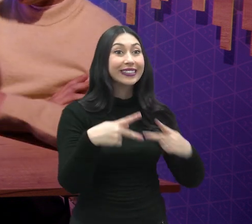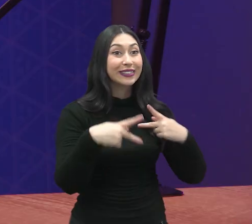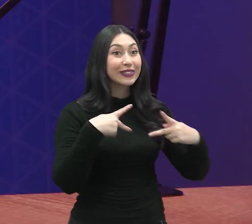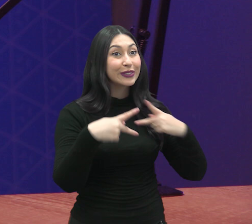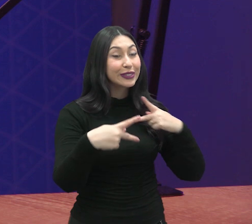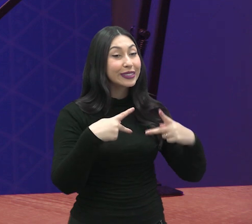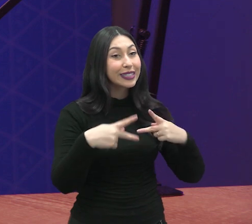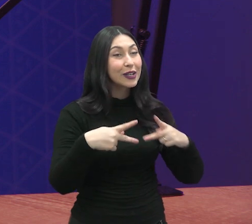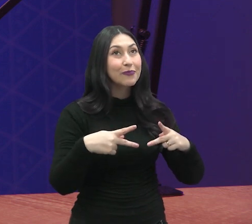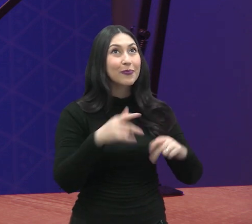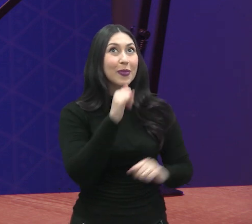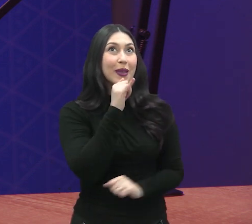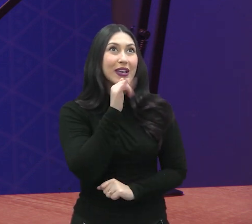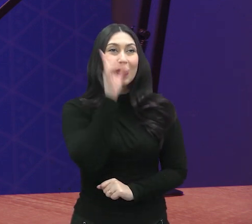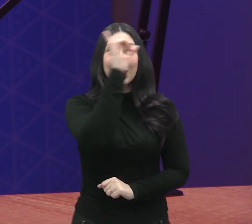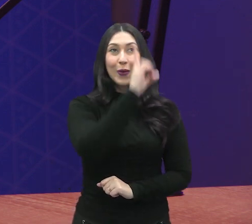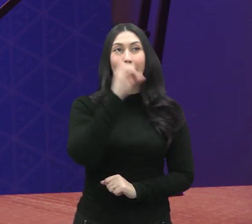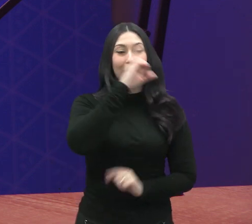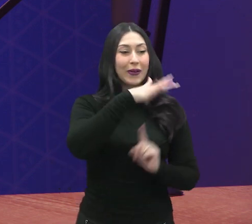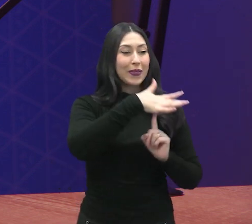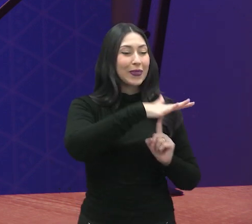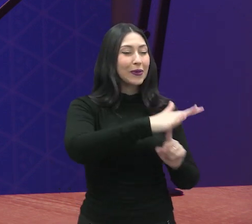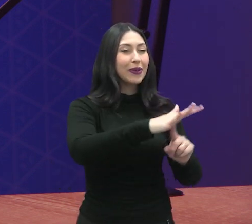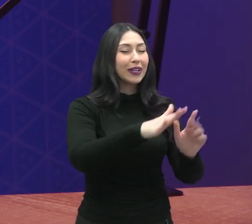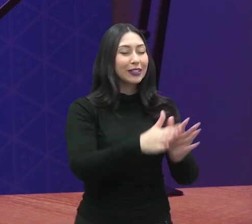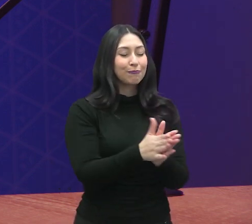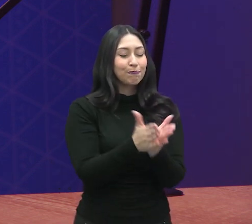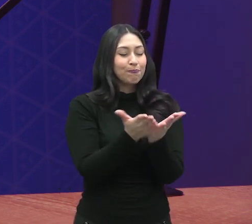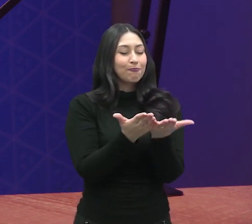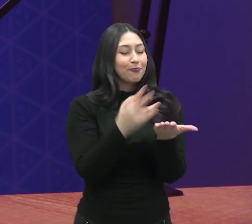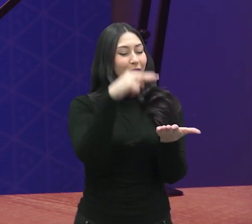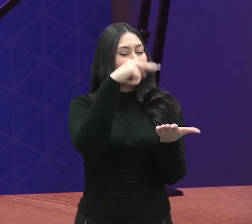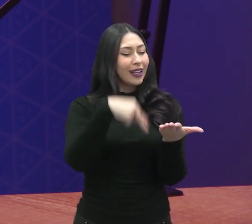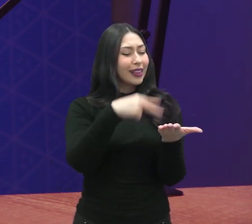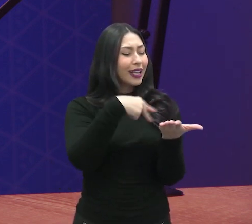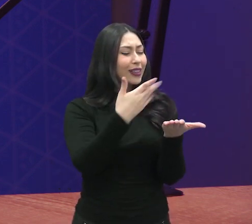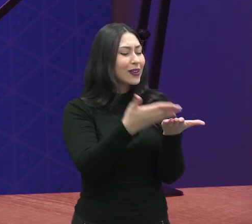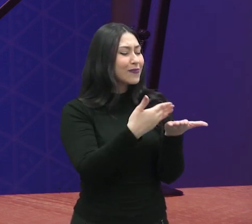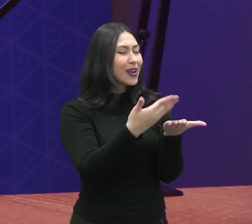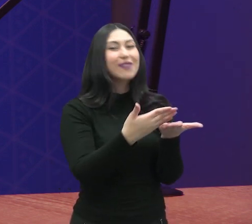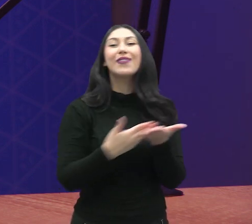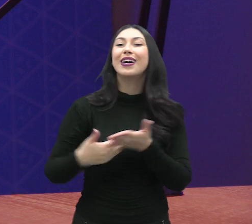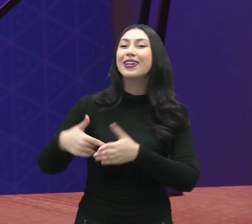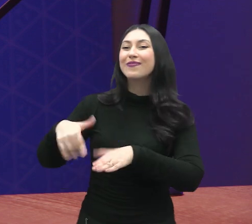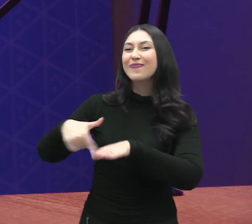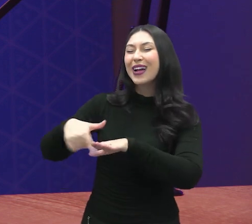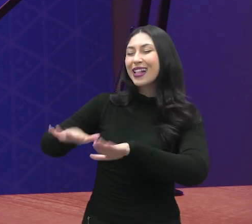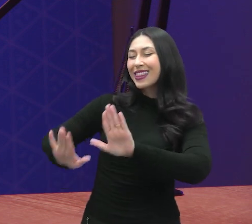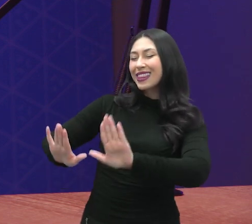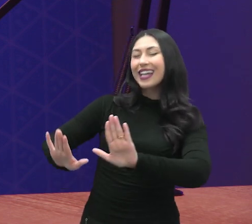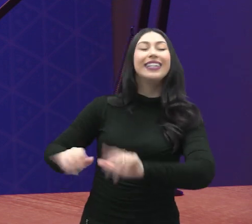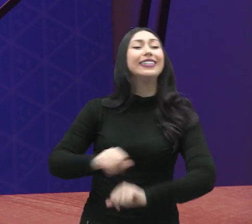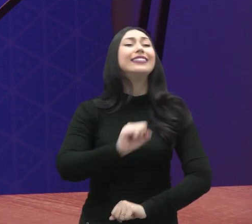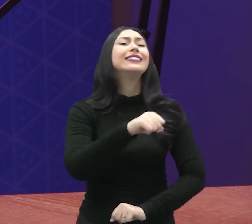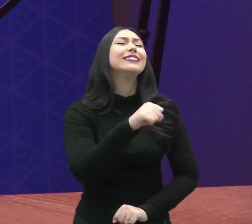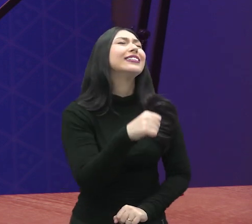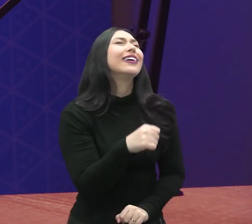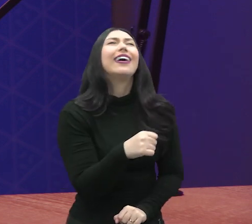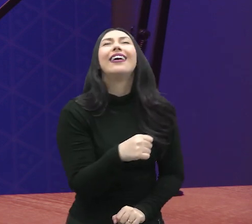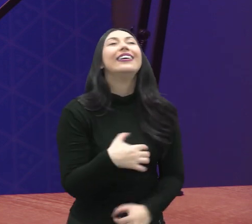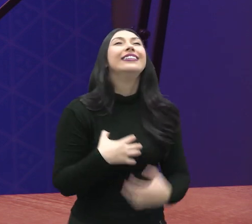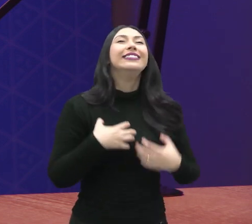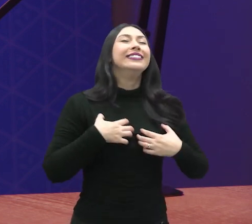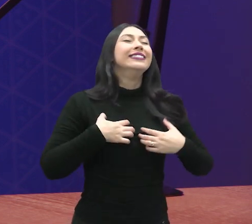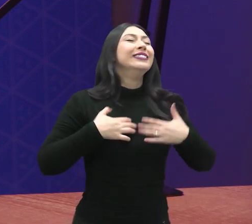cidade. E assim, um domingo pra mim no parque, lendo um livro... com pé na grama, né? Nossa, pra mim é perfeito, assim, eu me